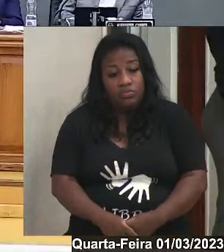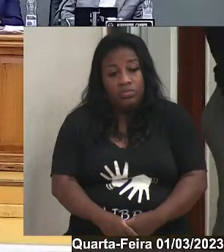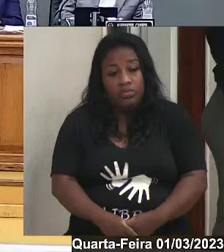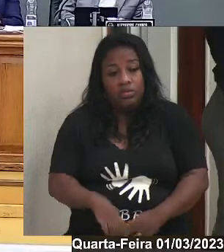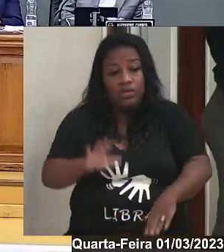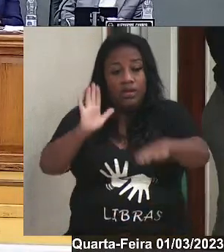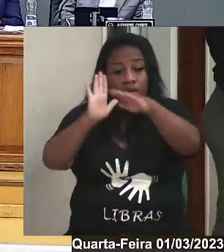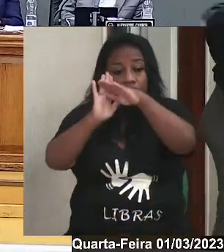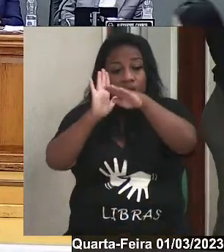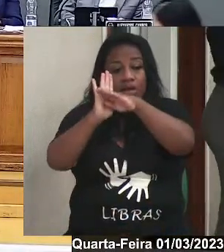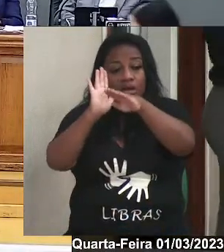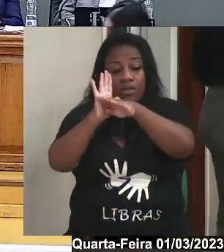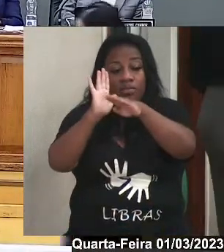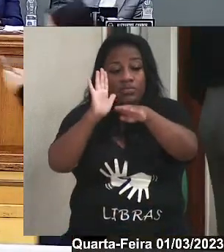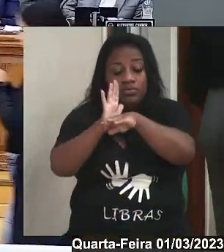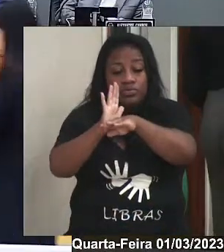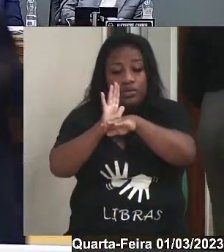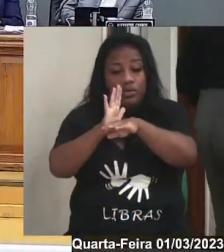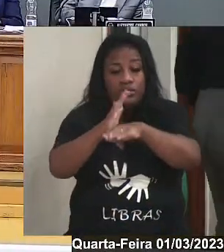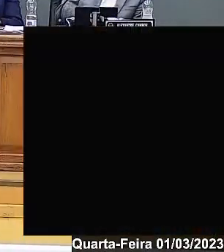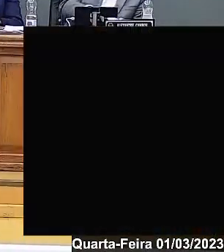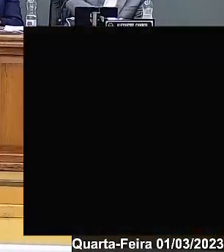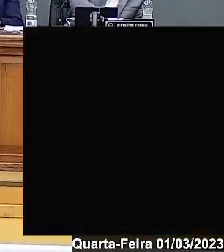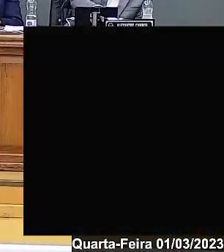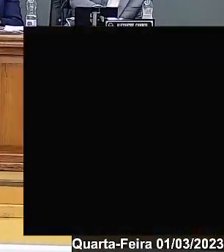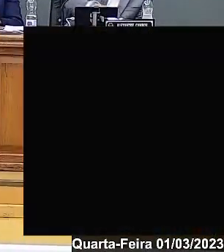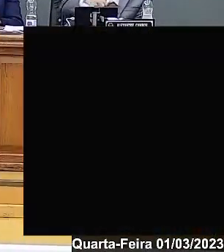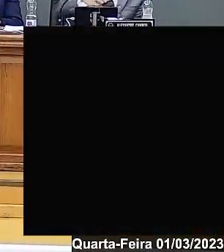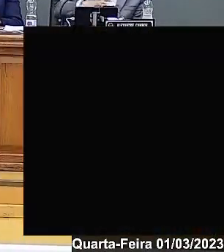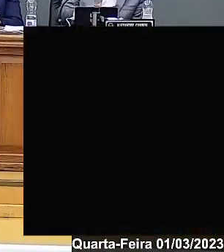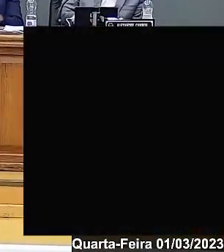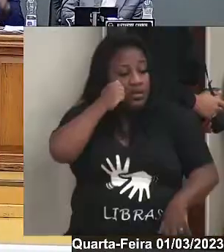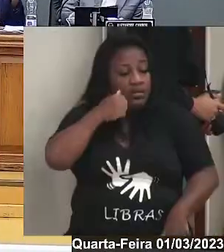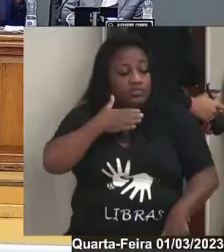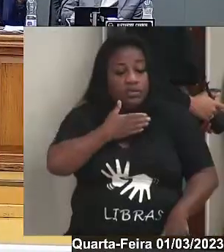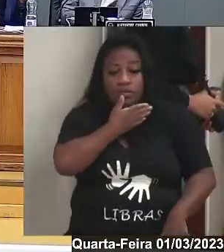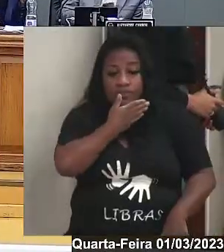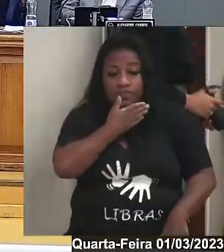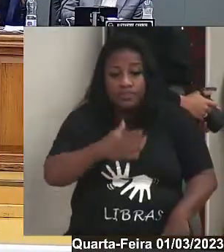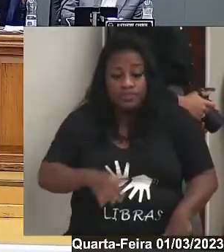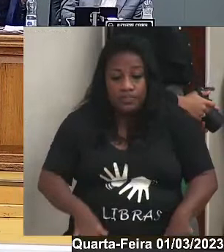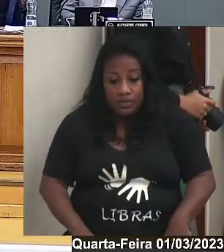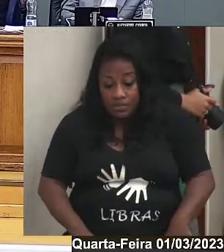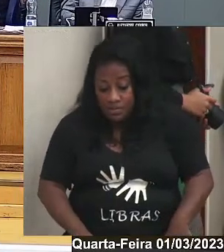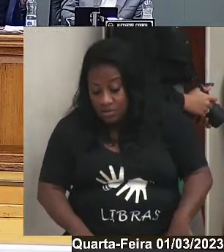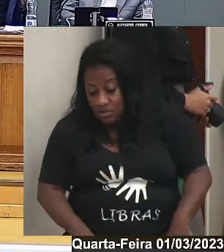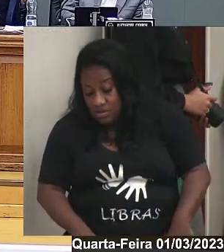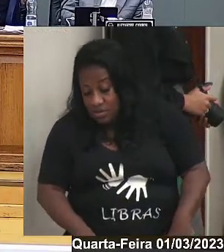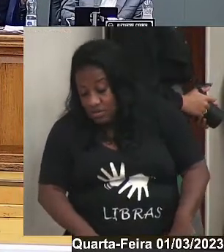O projeto segue em discussão. Questão de ordem, presidente. Com a palavra, vereador Abidan.